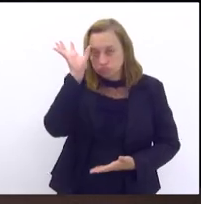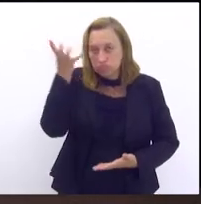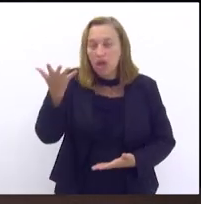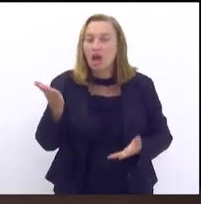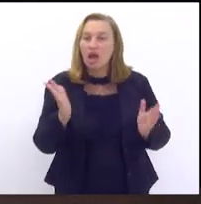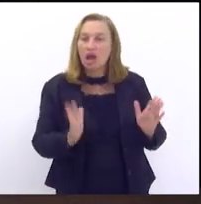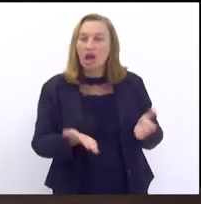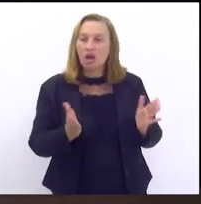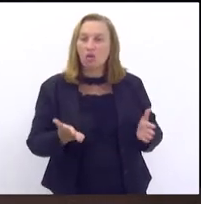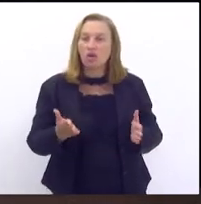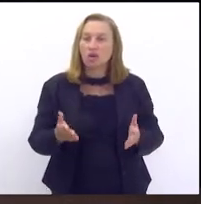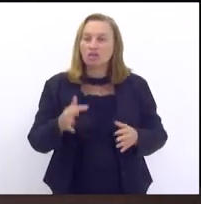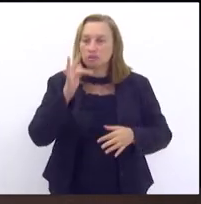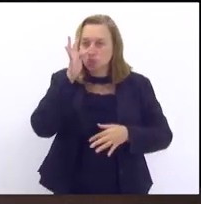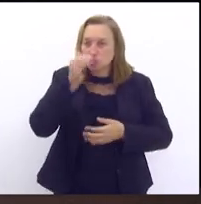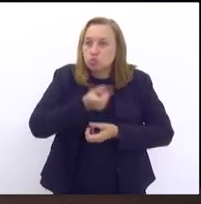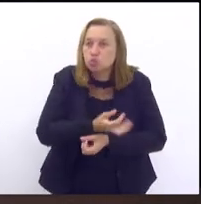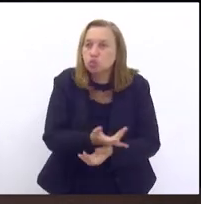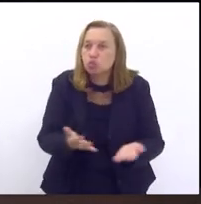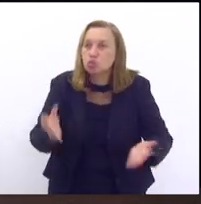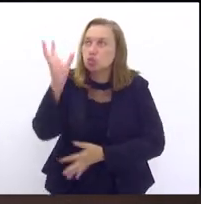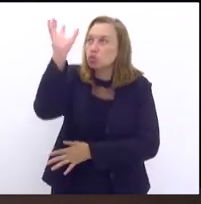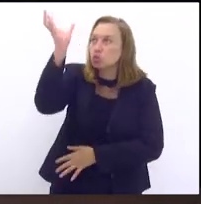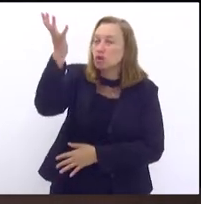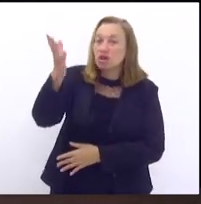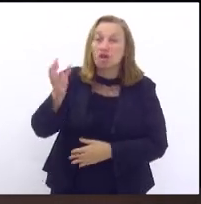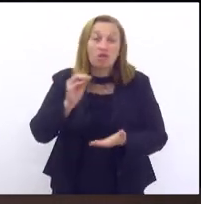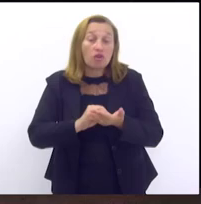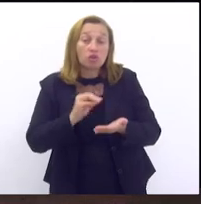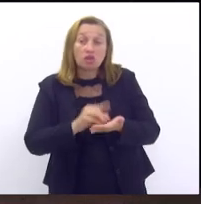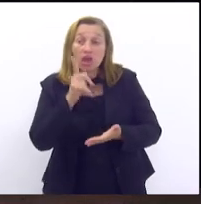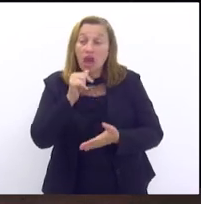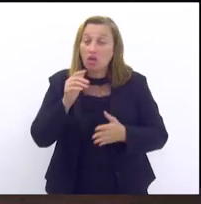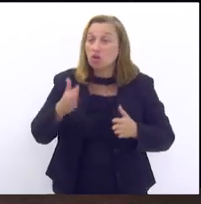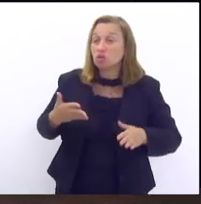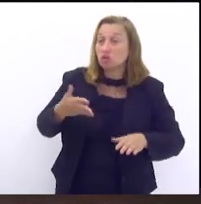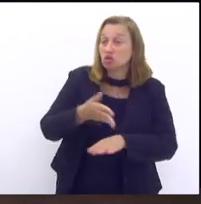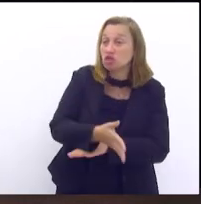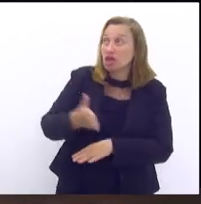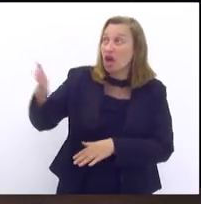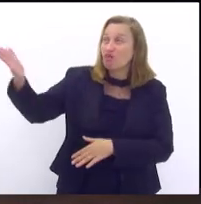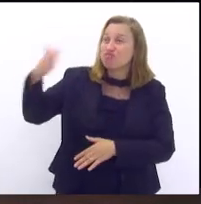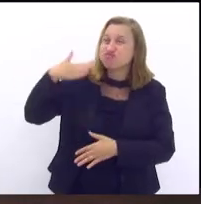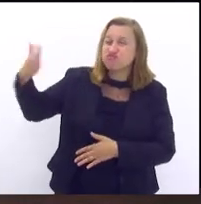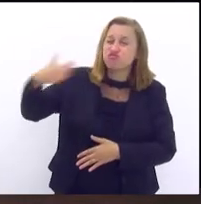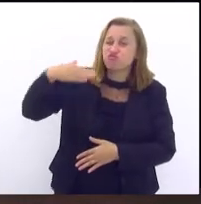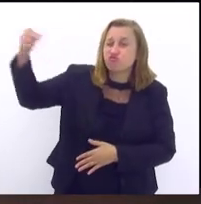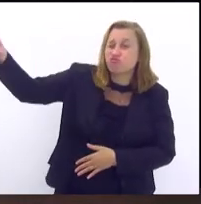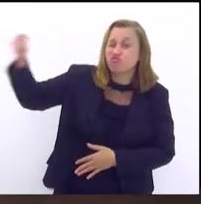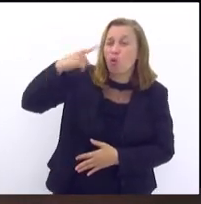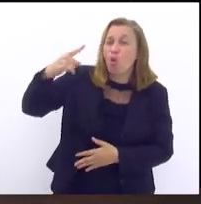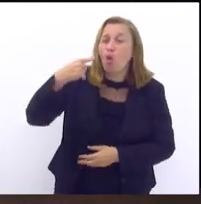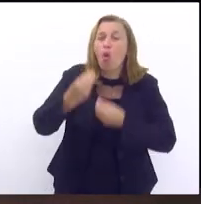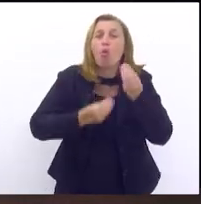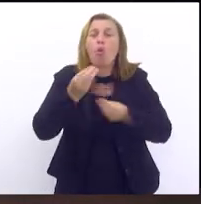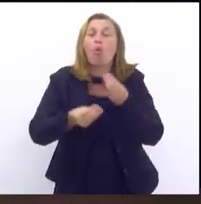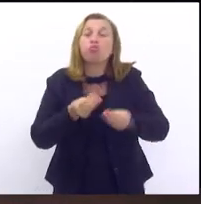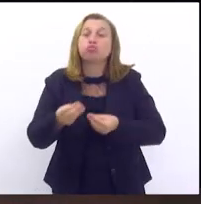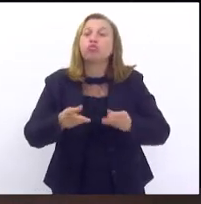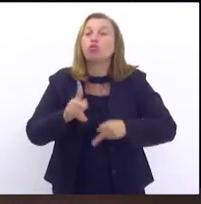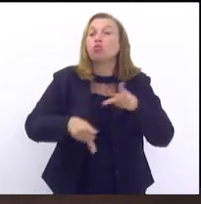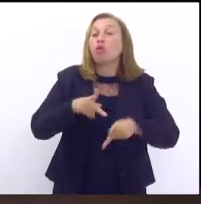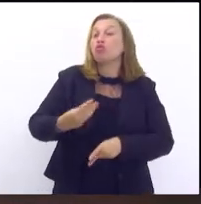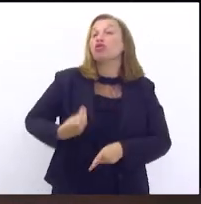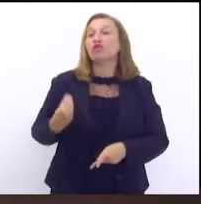agora, na primavera, já está faltando água, quando chegar o verão, que vai chegar um verão escaldante, como é que vai ficar a população?